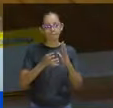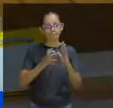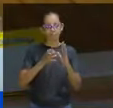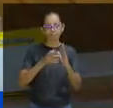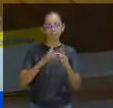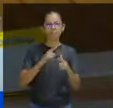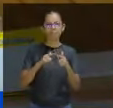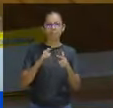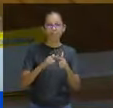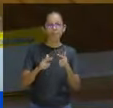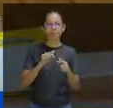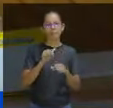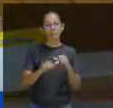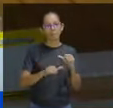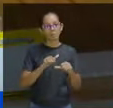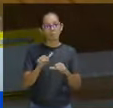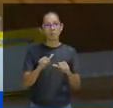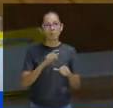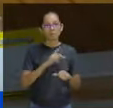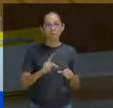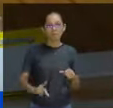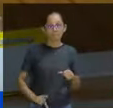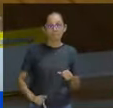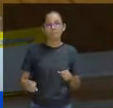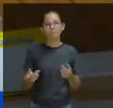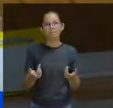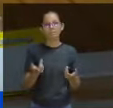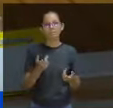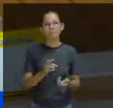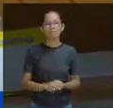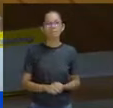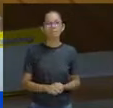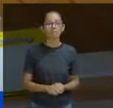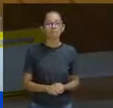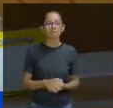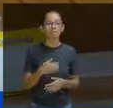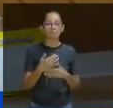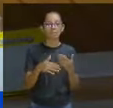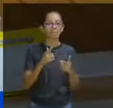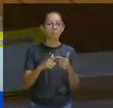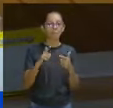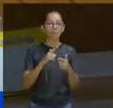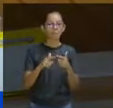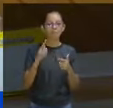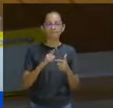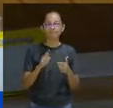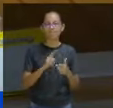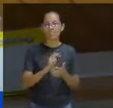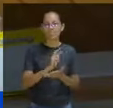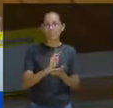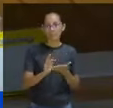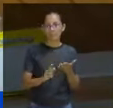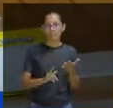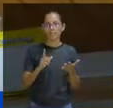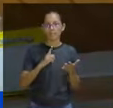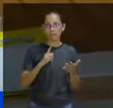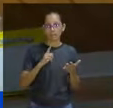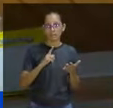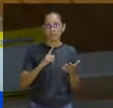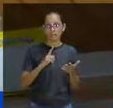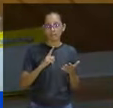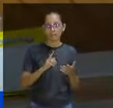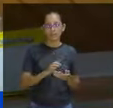teve que mudar de gestão, de presidência, que encontraram com uma série de problemas. Nesse